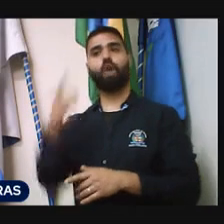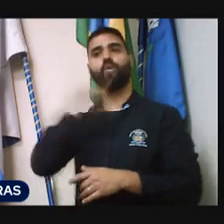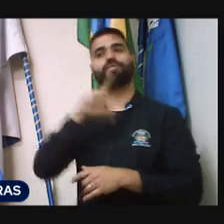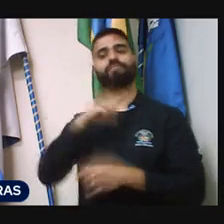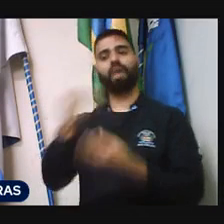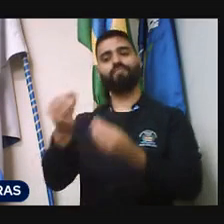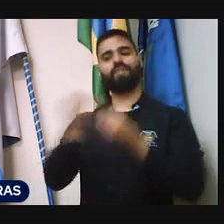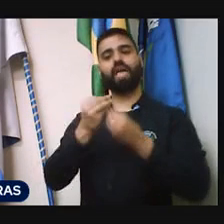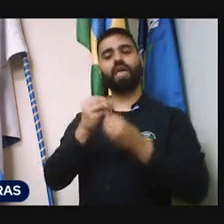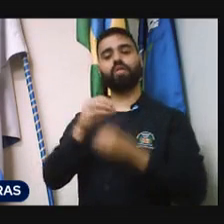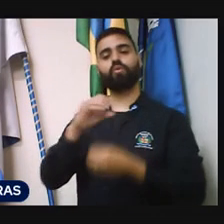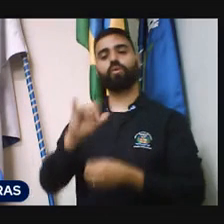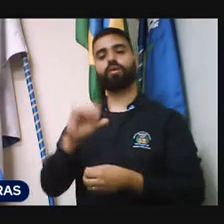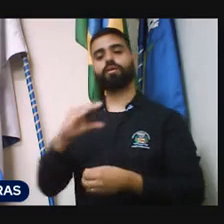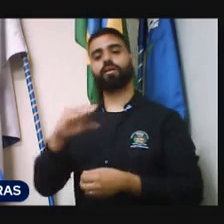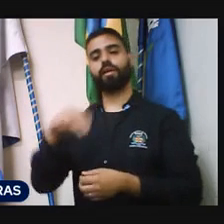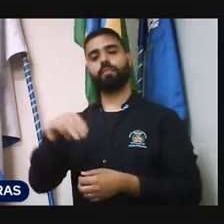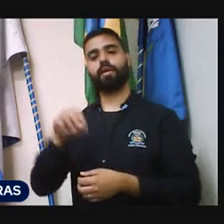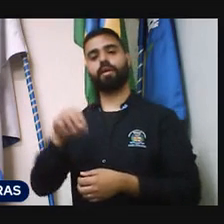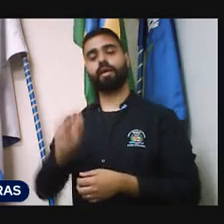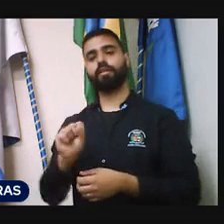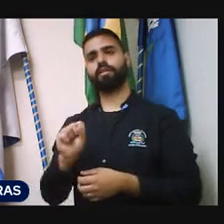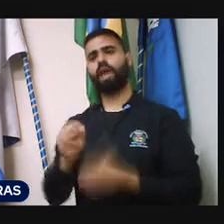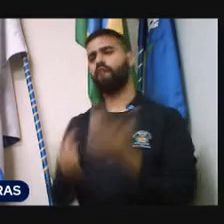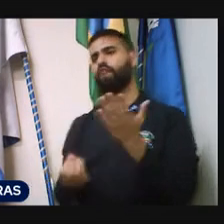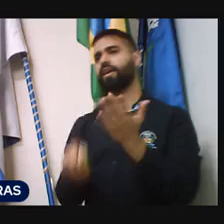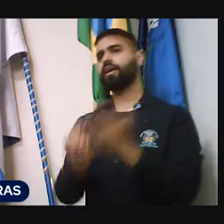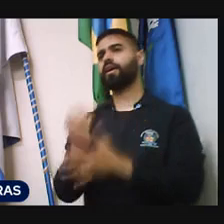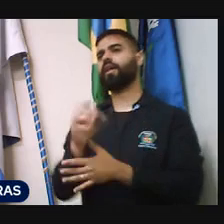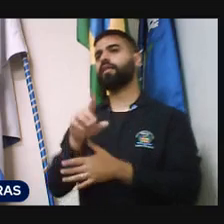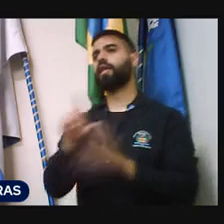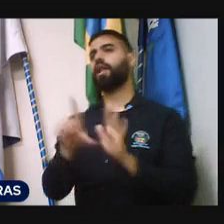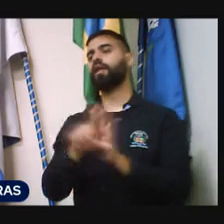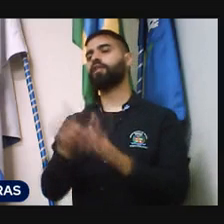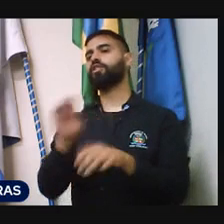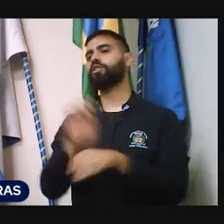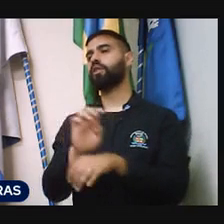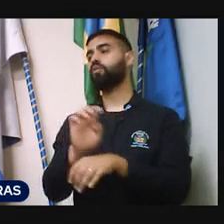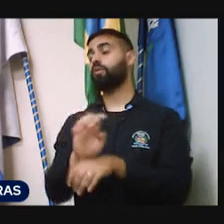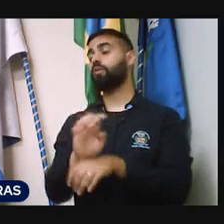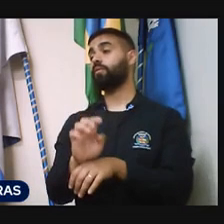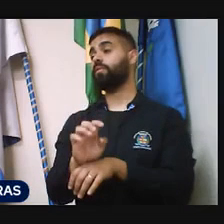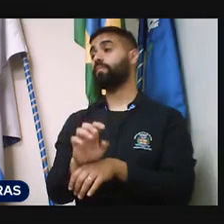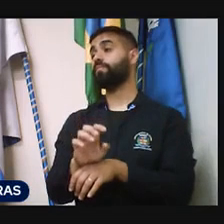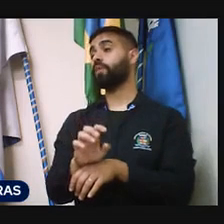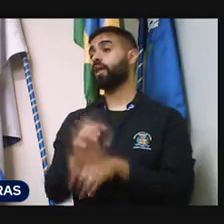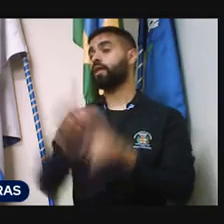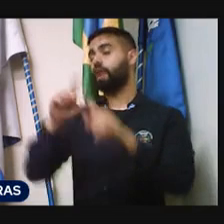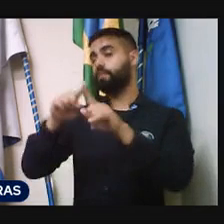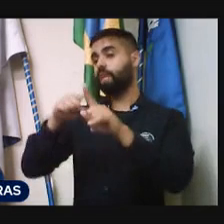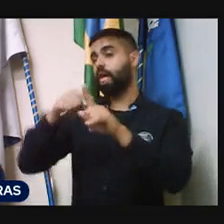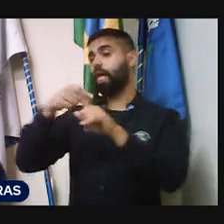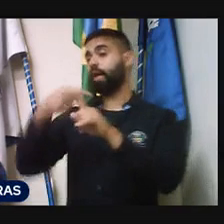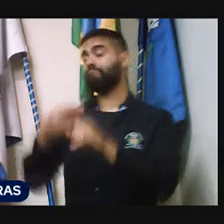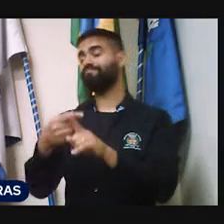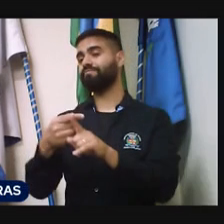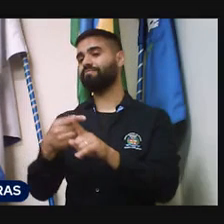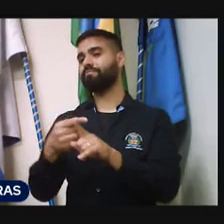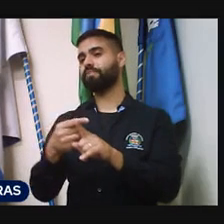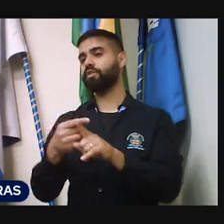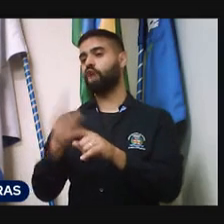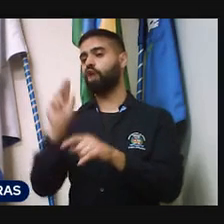Ecológico o ICMS Ecológico foi criada a partir da lei estadual 5100 2007 EA prece aos critérios estabelecidos